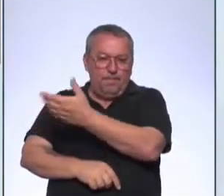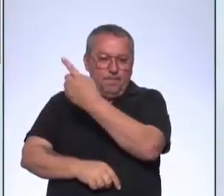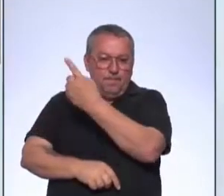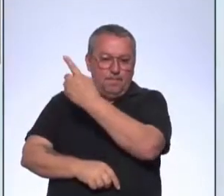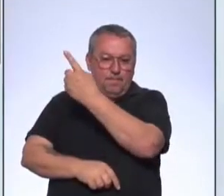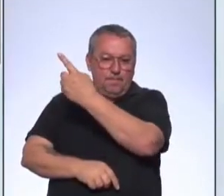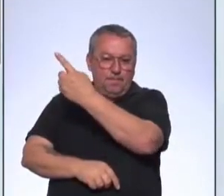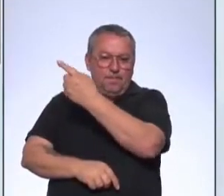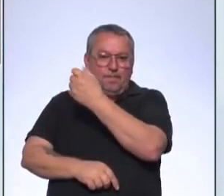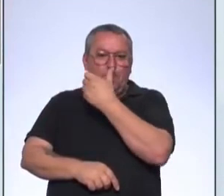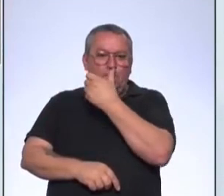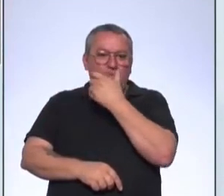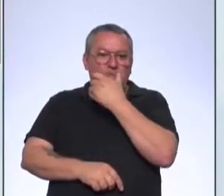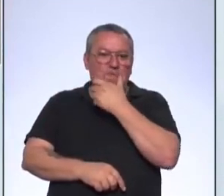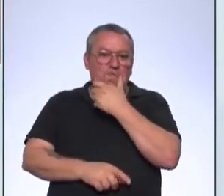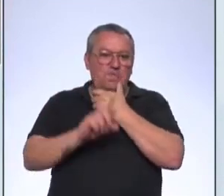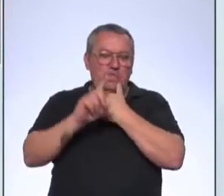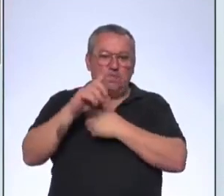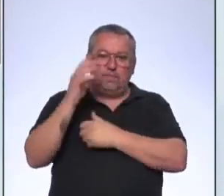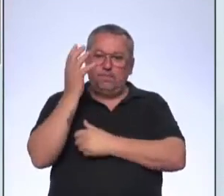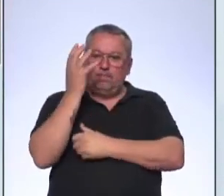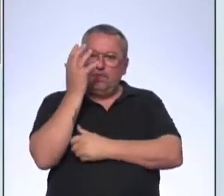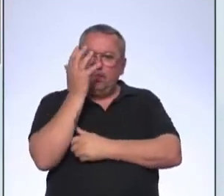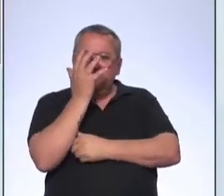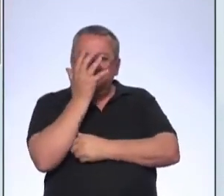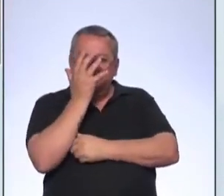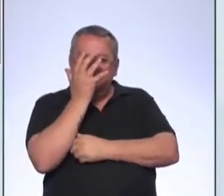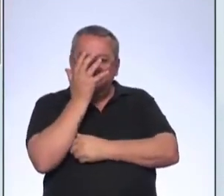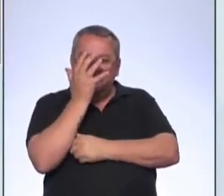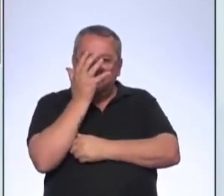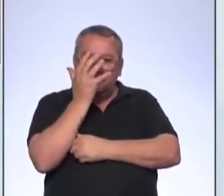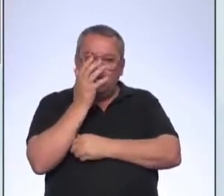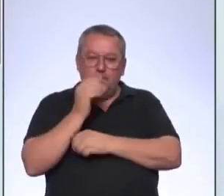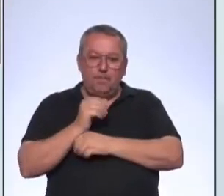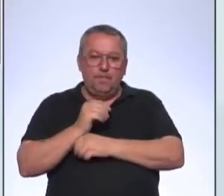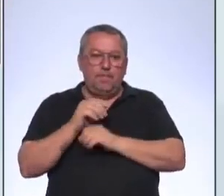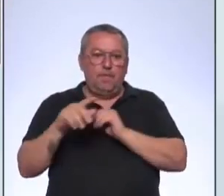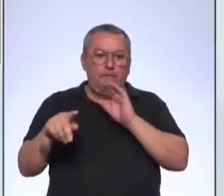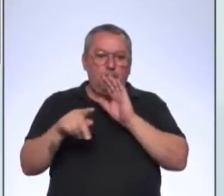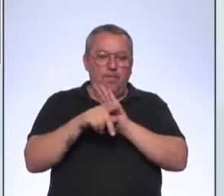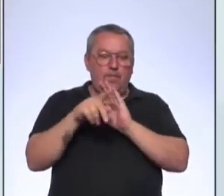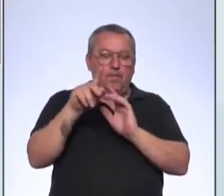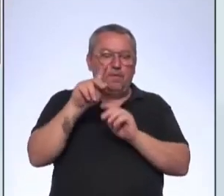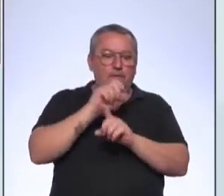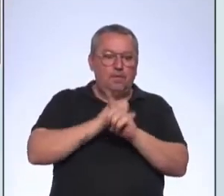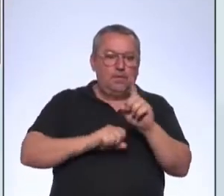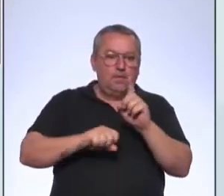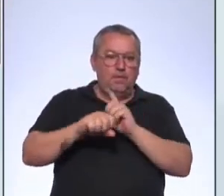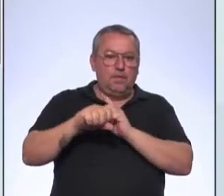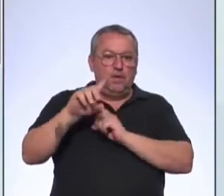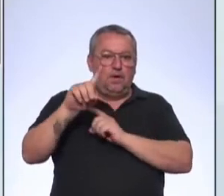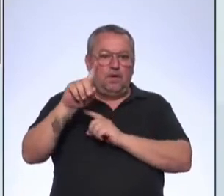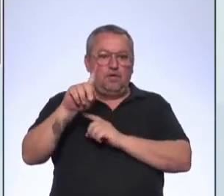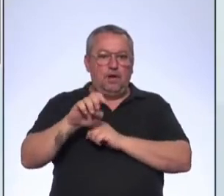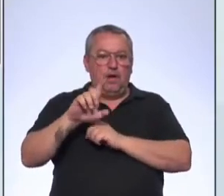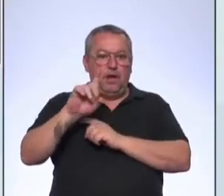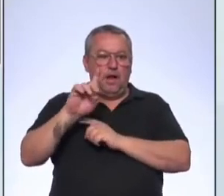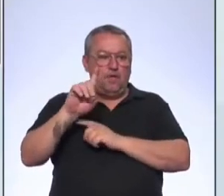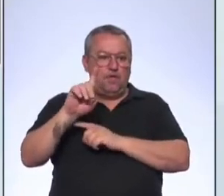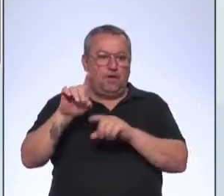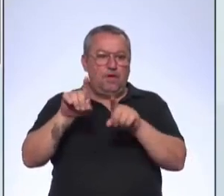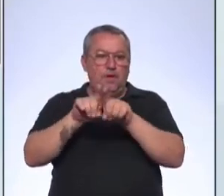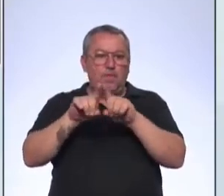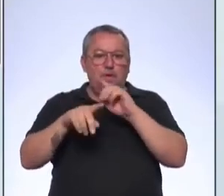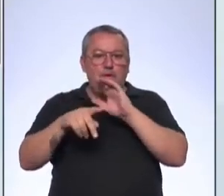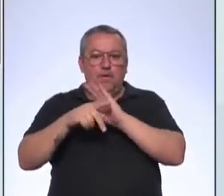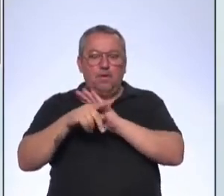com mais detalhe. São máscaras. A máscara à esquerda é a máscara da sociedade Gelede e a máscara à direita é a